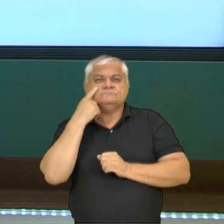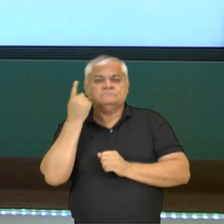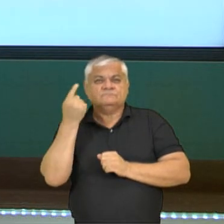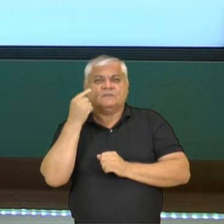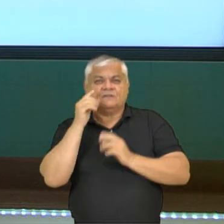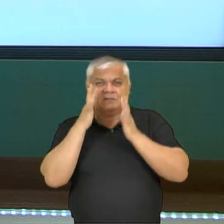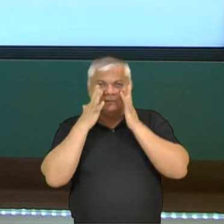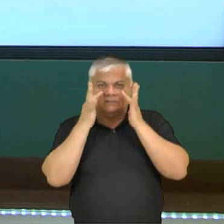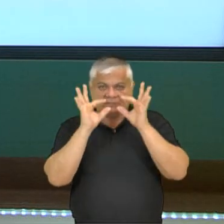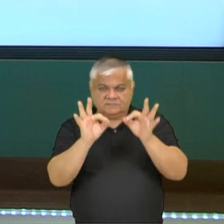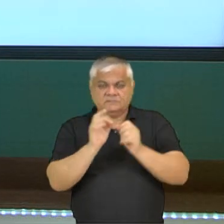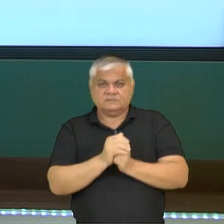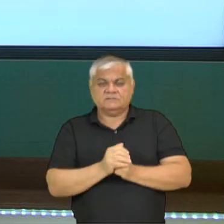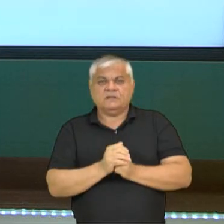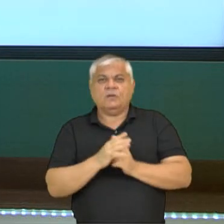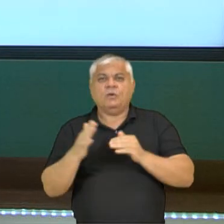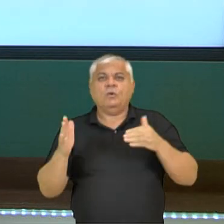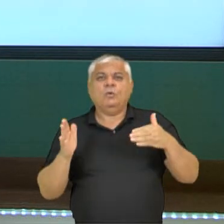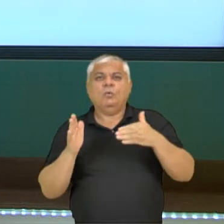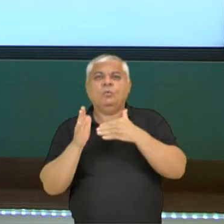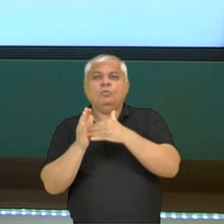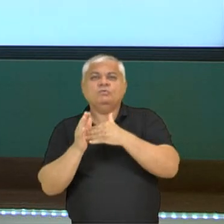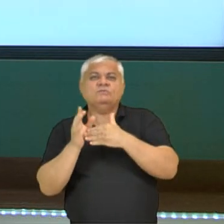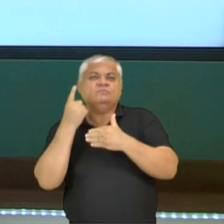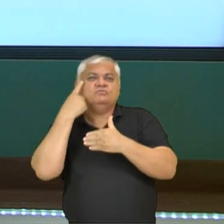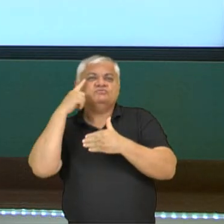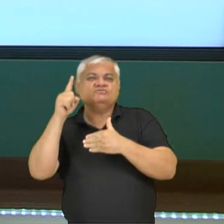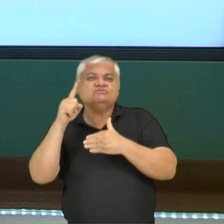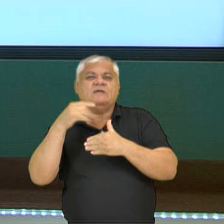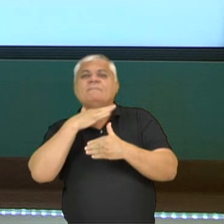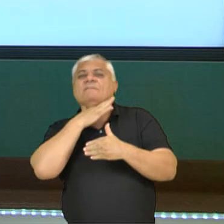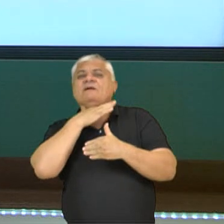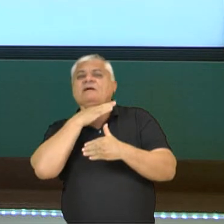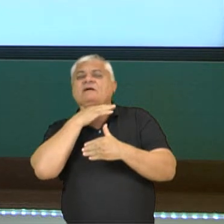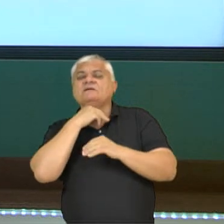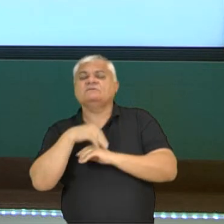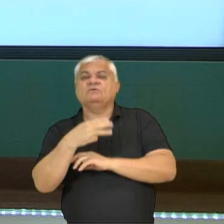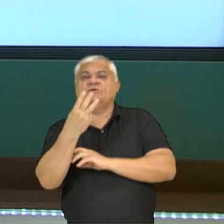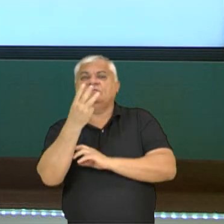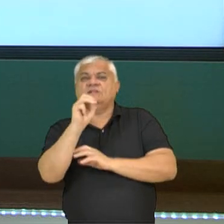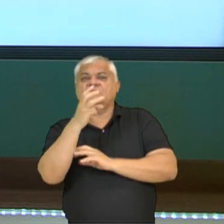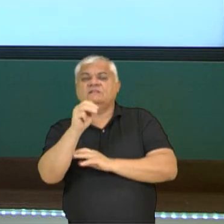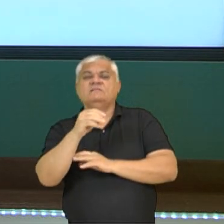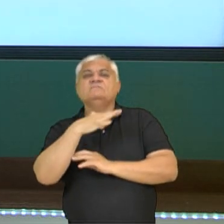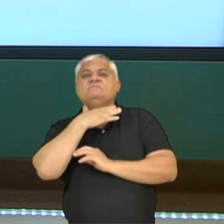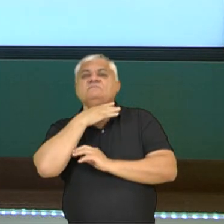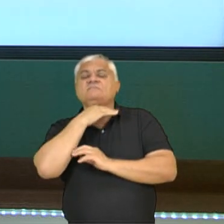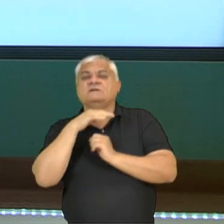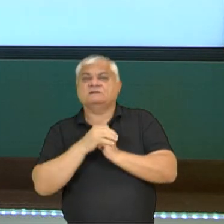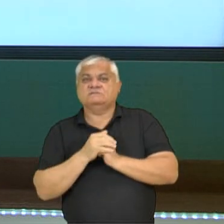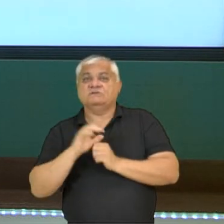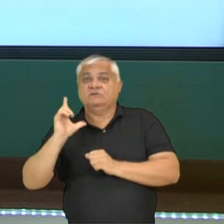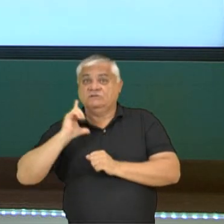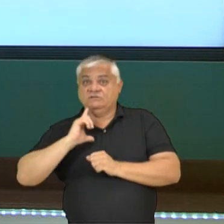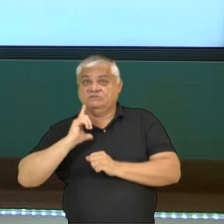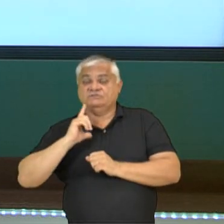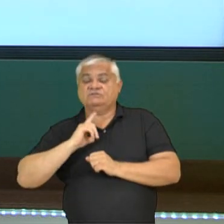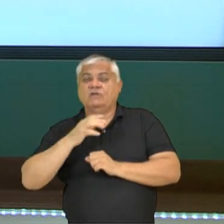mais atentamente o último dia de março. Olha lá, dia 30 de março, quando havia